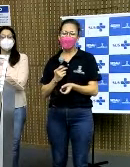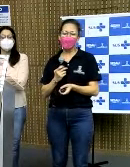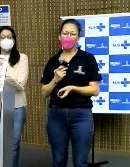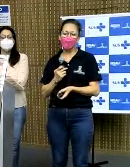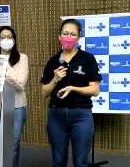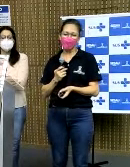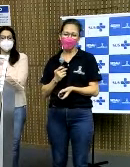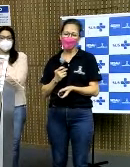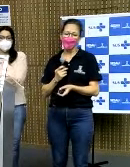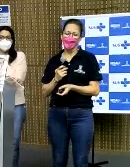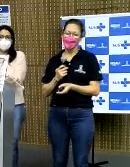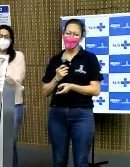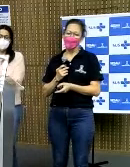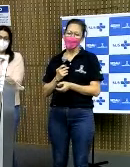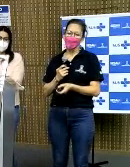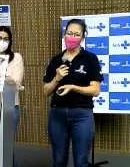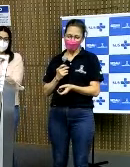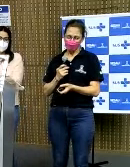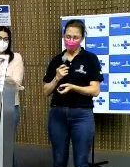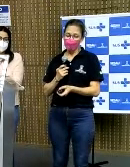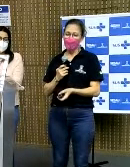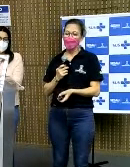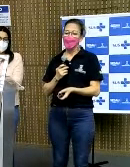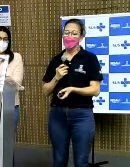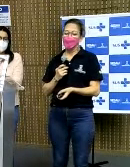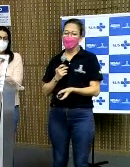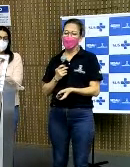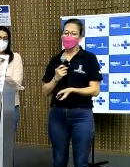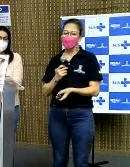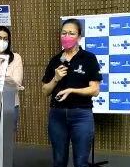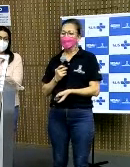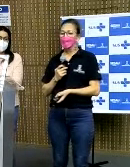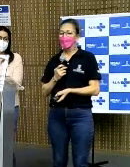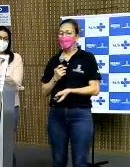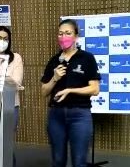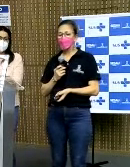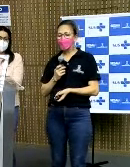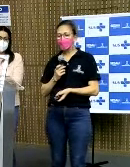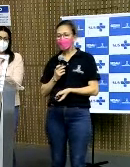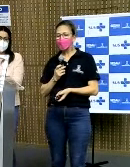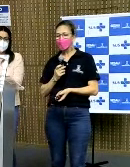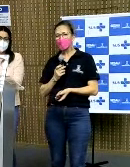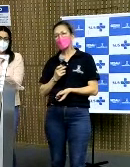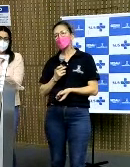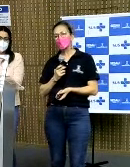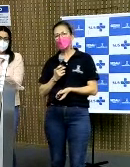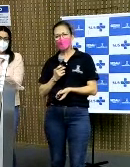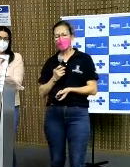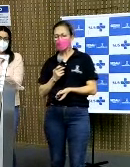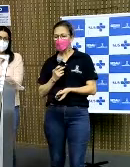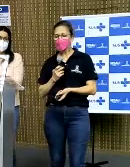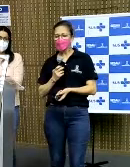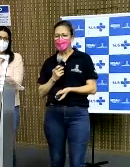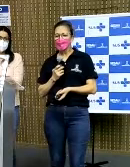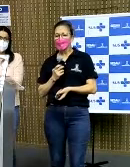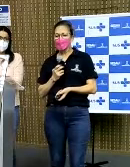da saída de Sidrolândia, né? E a nossa meta de cadastro seria